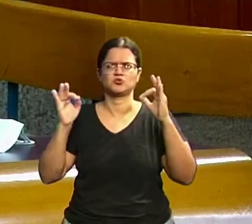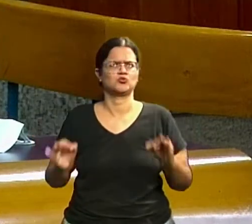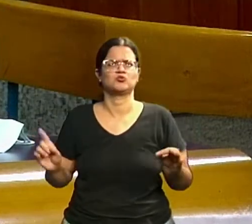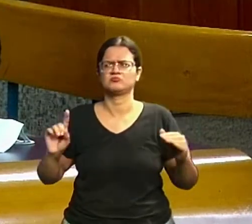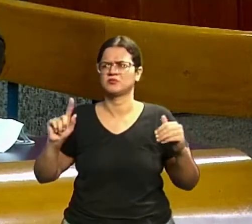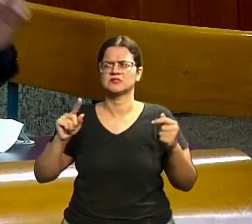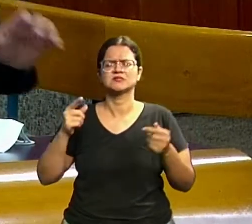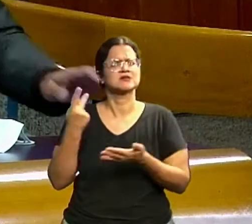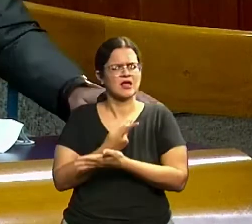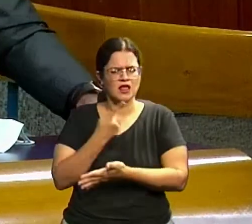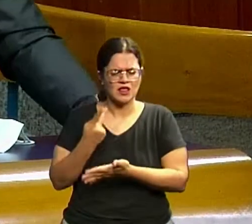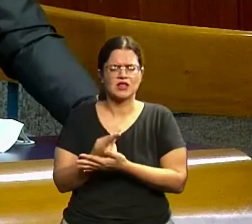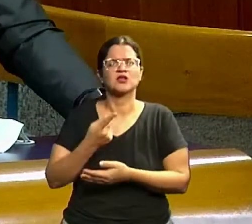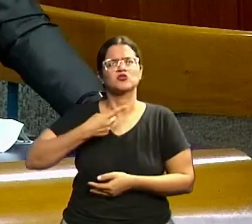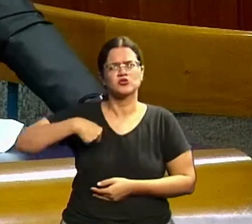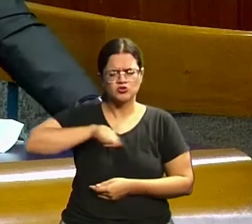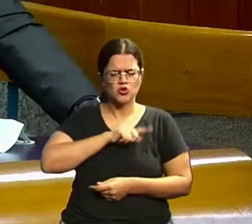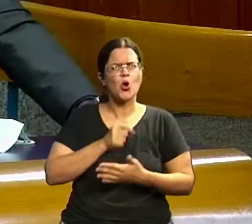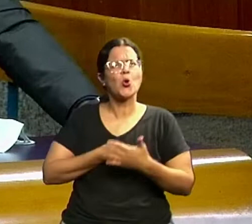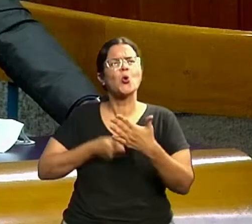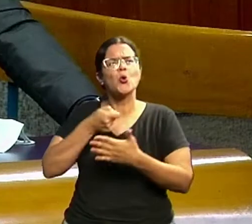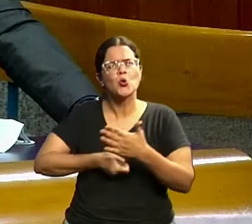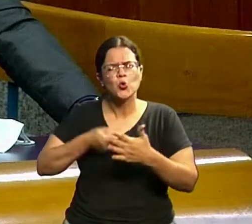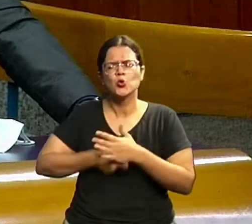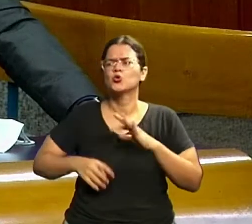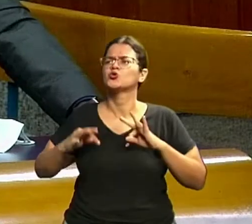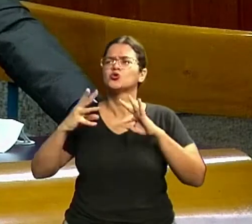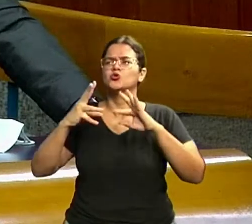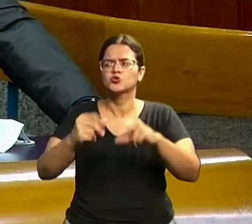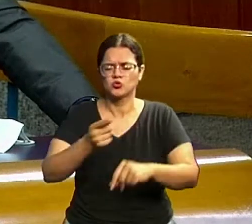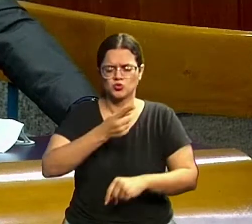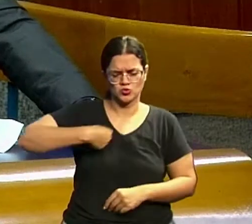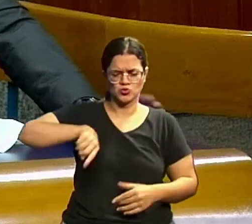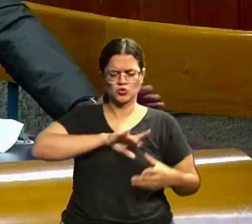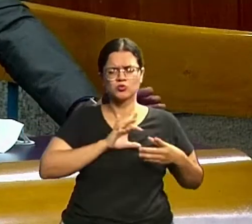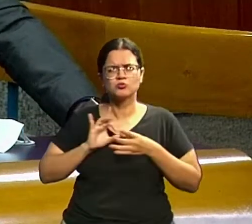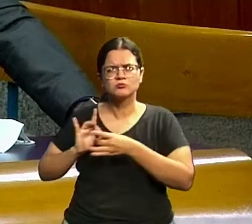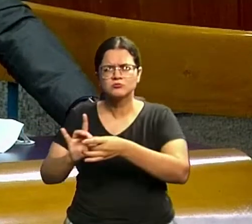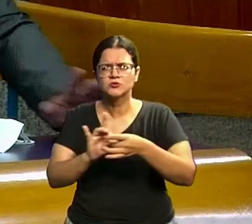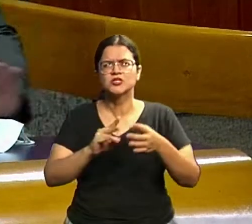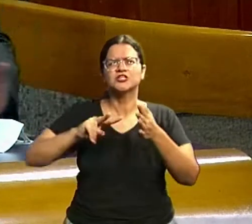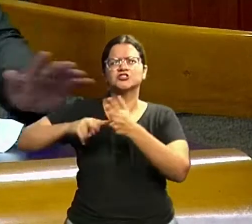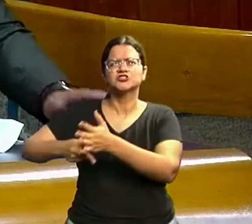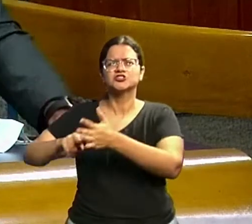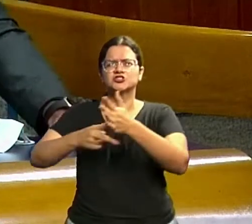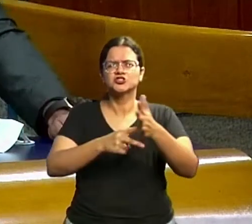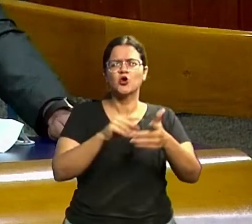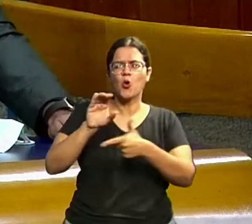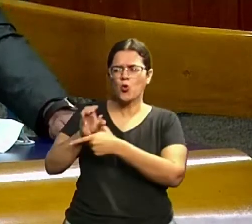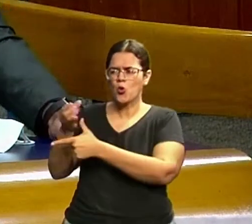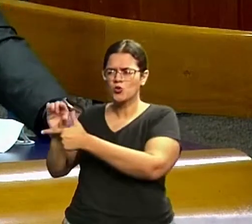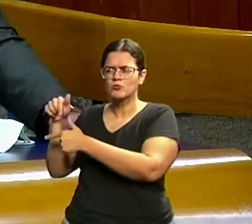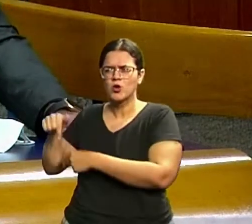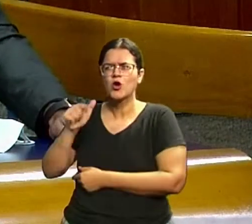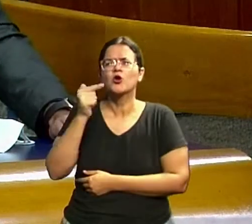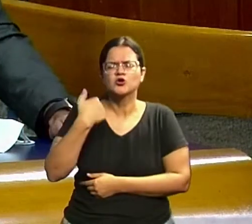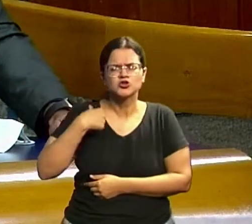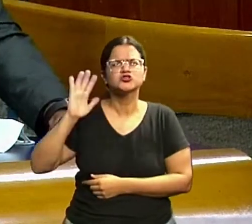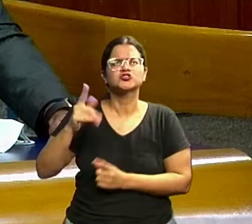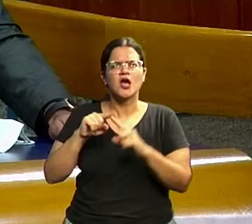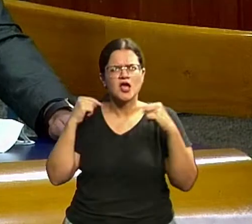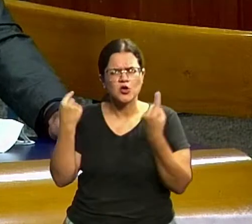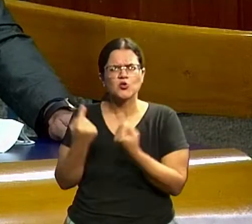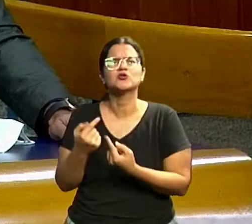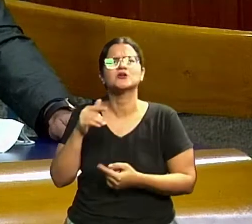E sem dizer que a gente luta por todos. Nós, junto com os síndicos dos condomínios em Goiânia, tivemos reunião